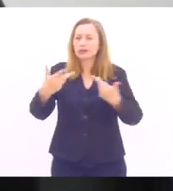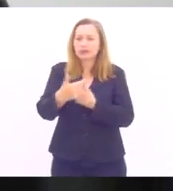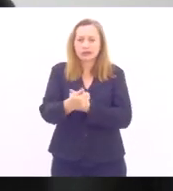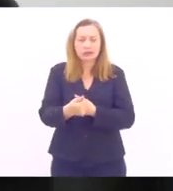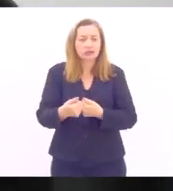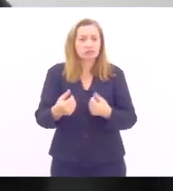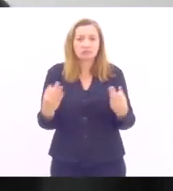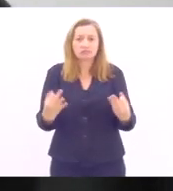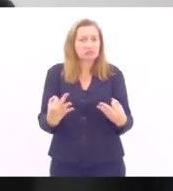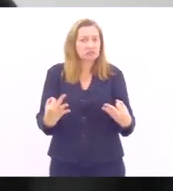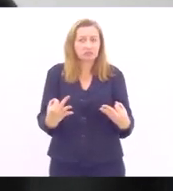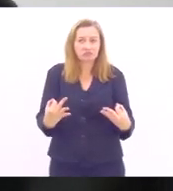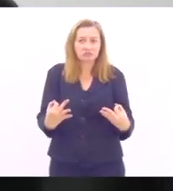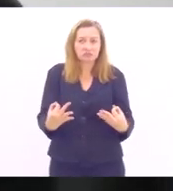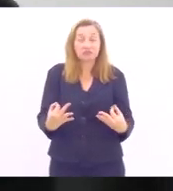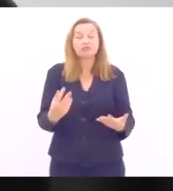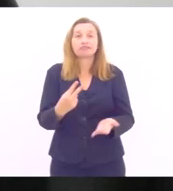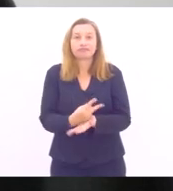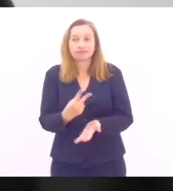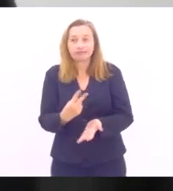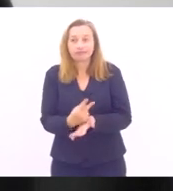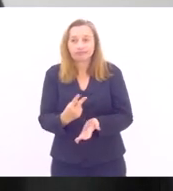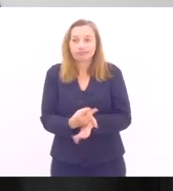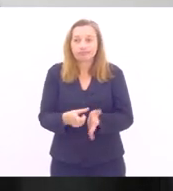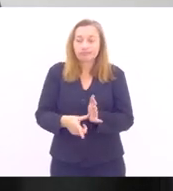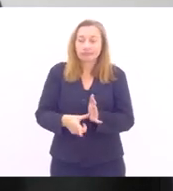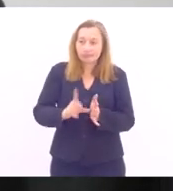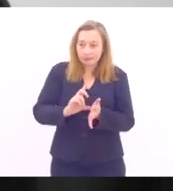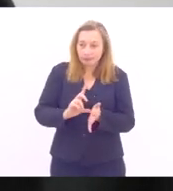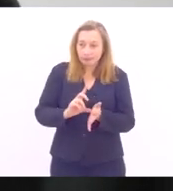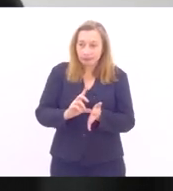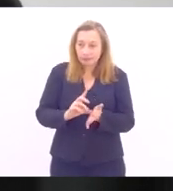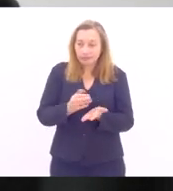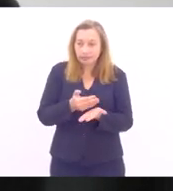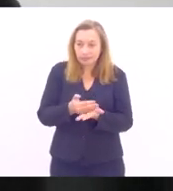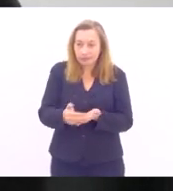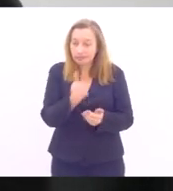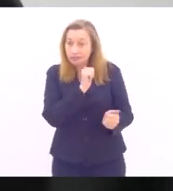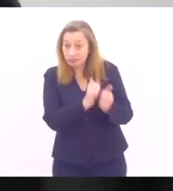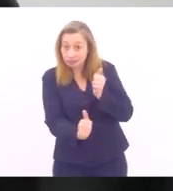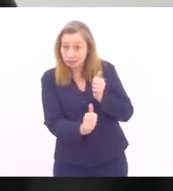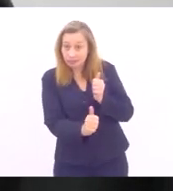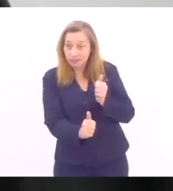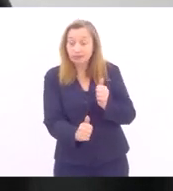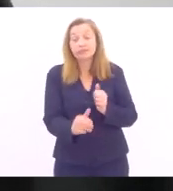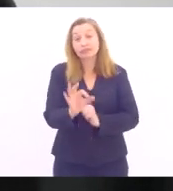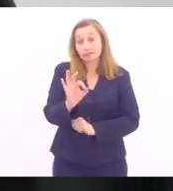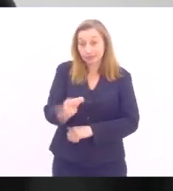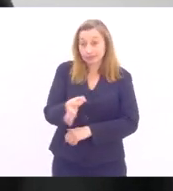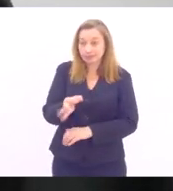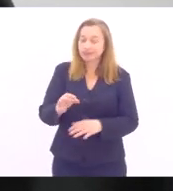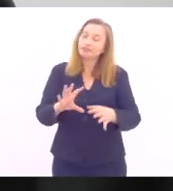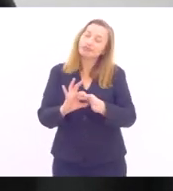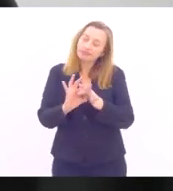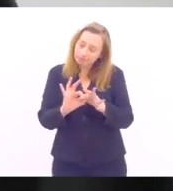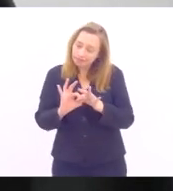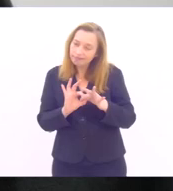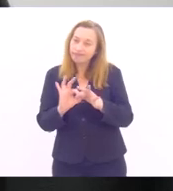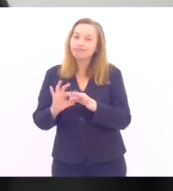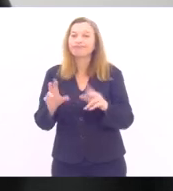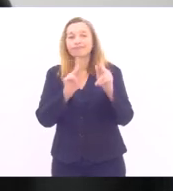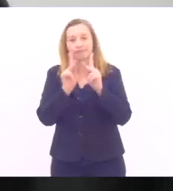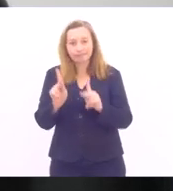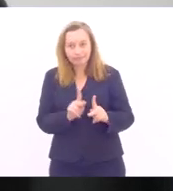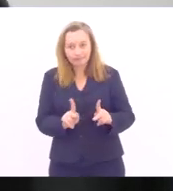e fantástico, mesmo antes do jogo começar. Né? E, evidentemente, isso tem que ser em harmonia, tem que ser em paz,